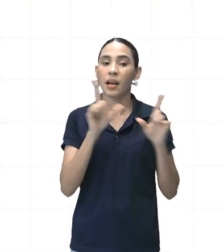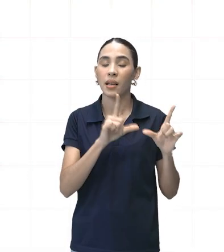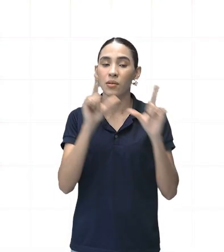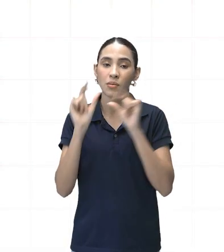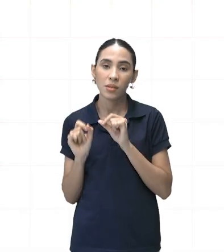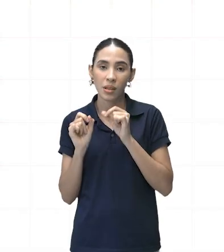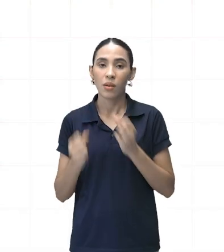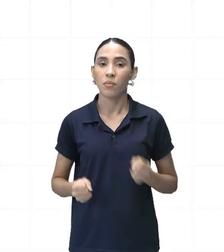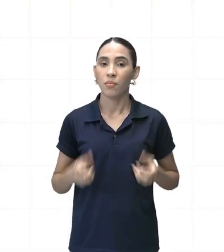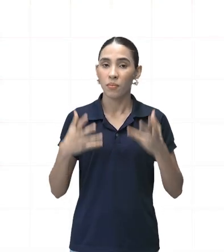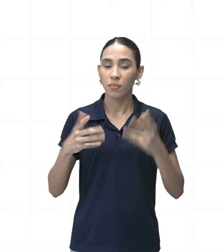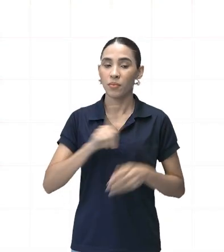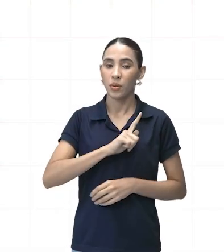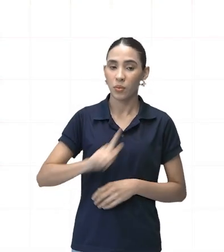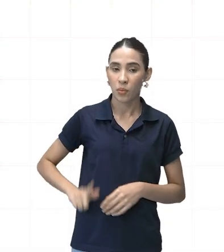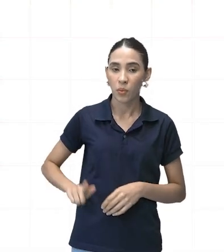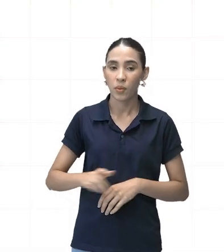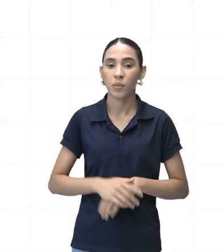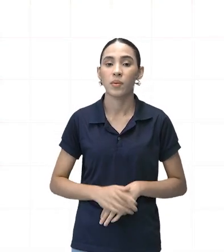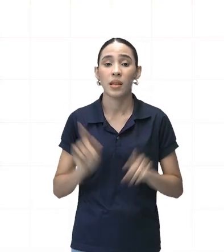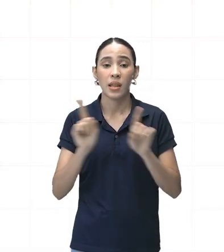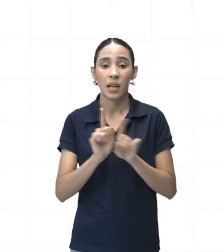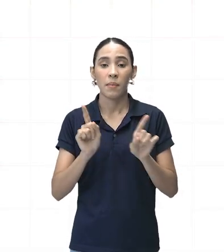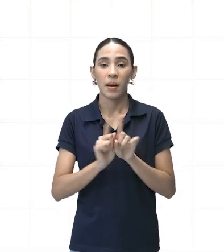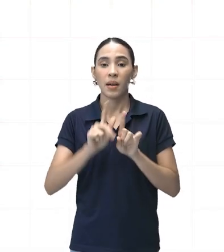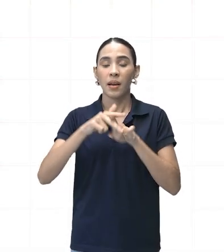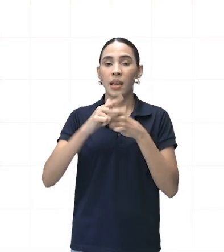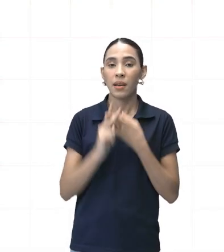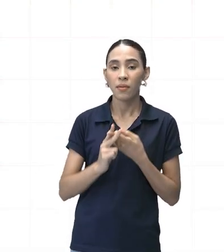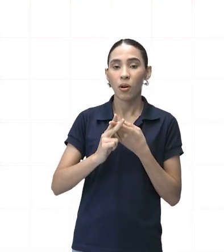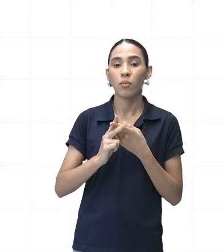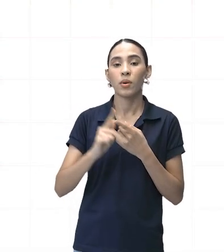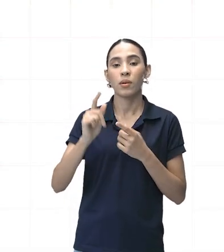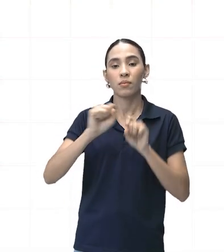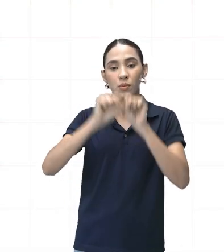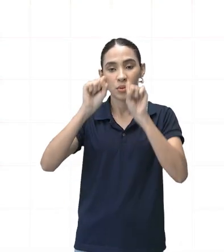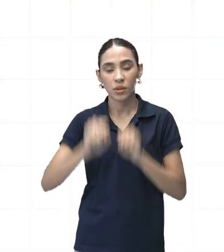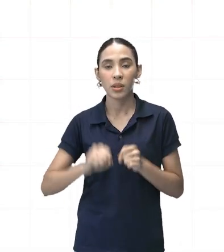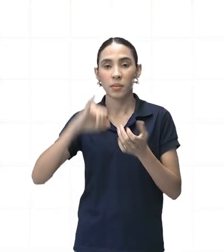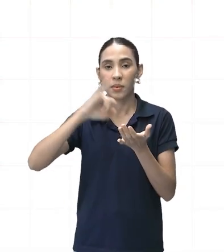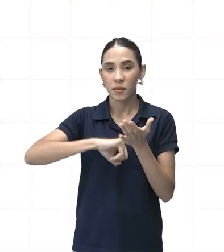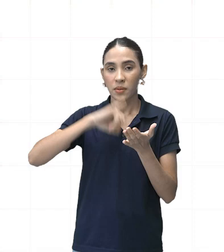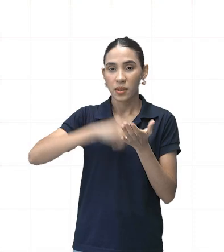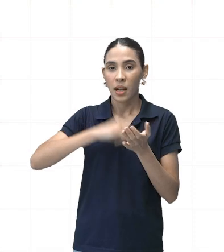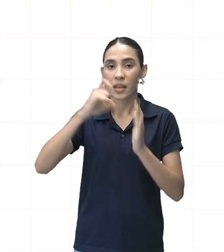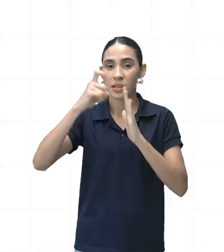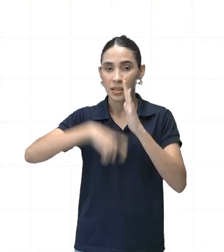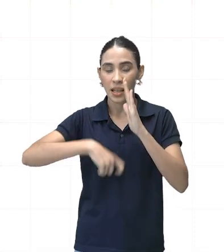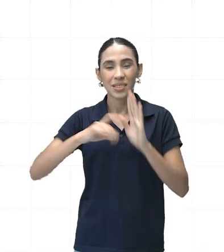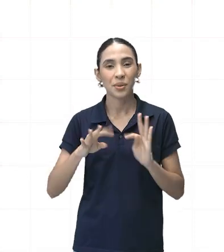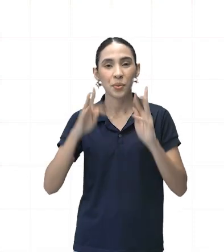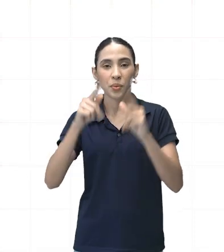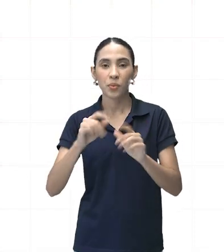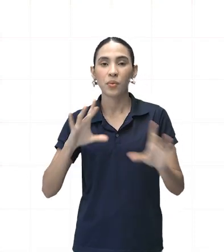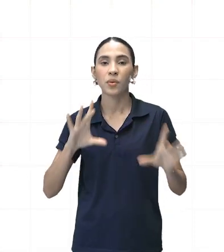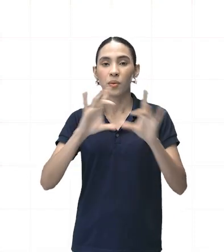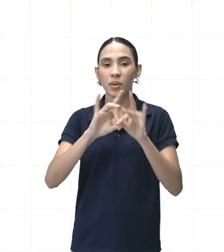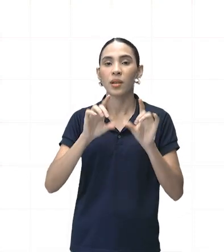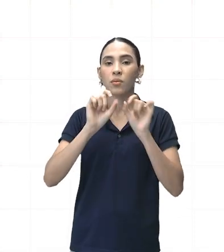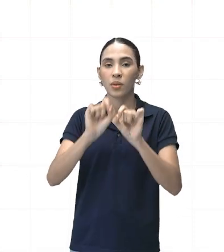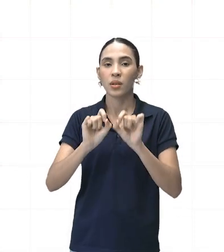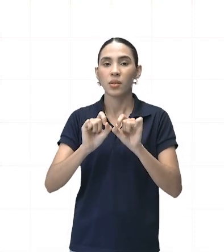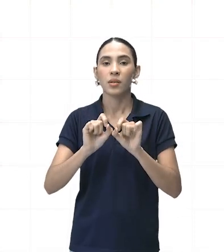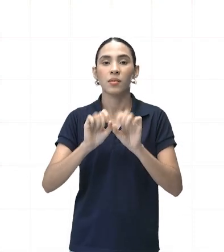redução dos gastos públicos e a reforma dos sistemas fiscais. Tudo isso vinculado